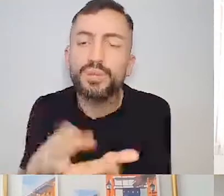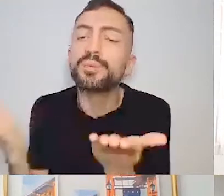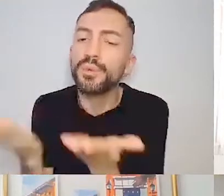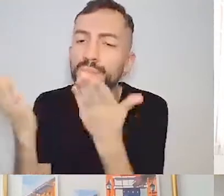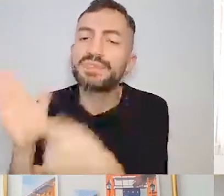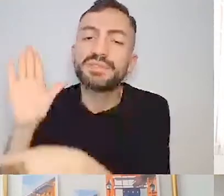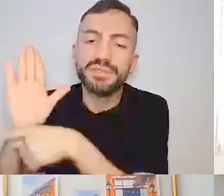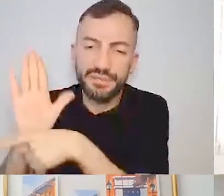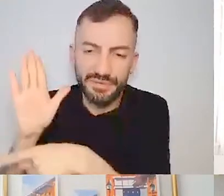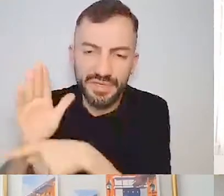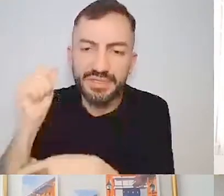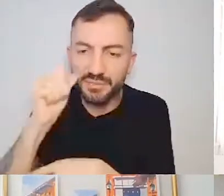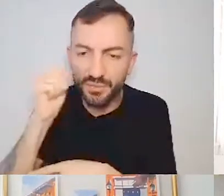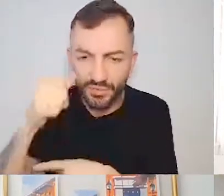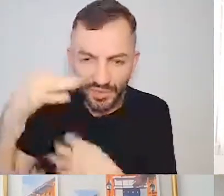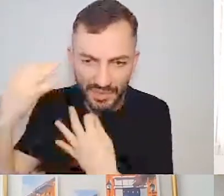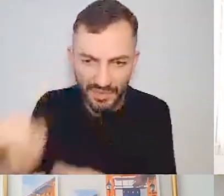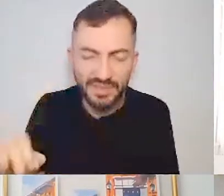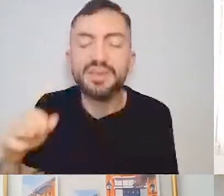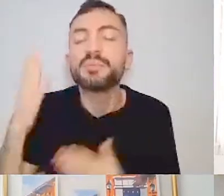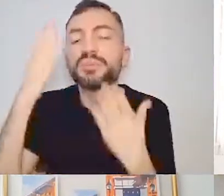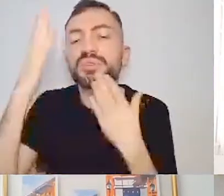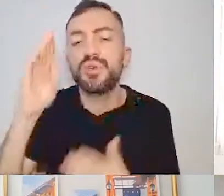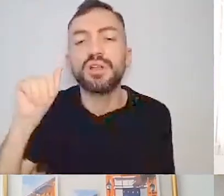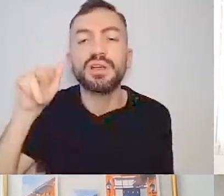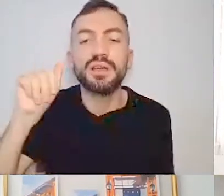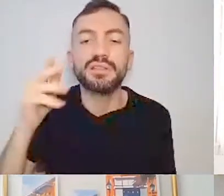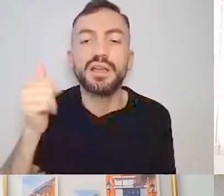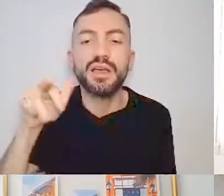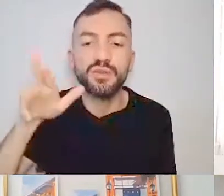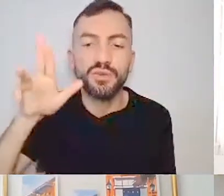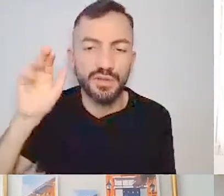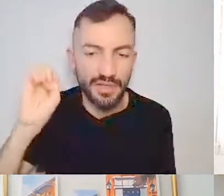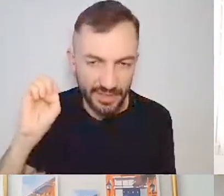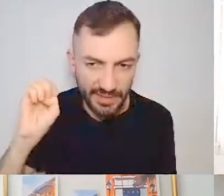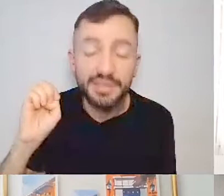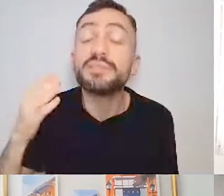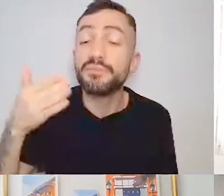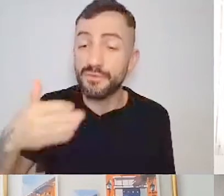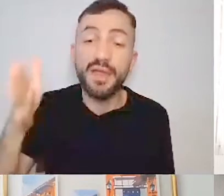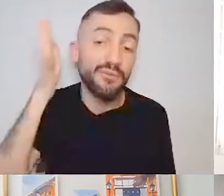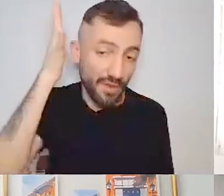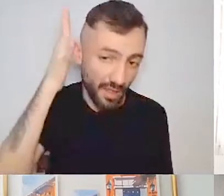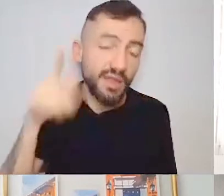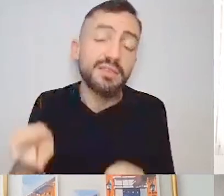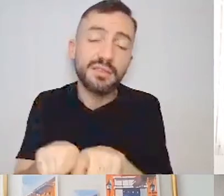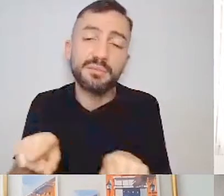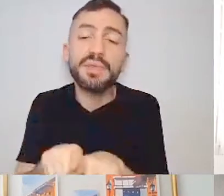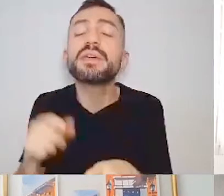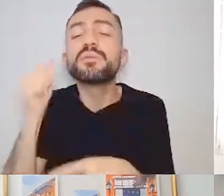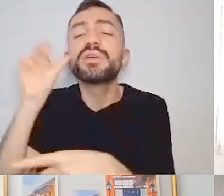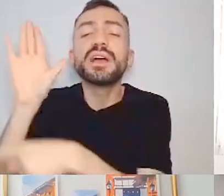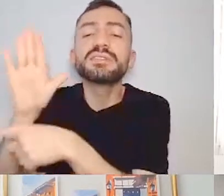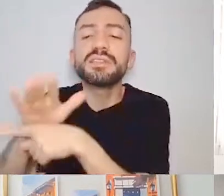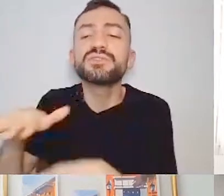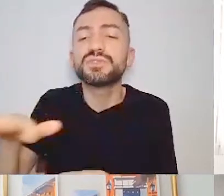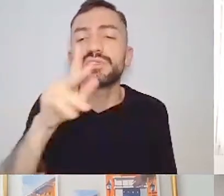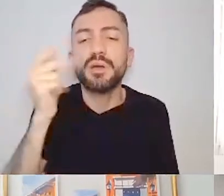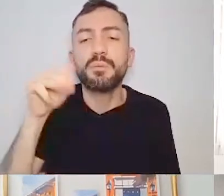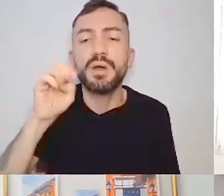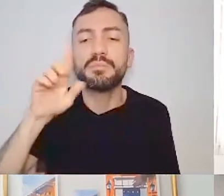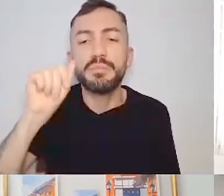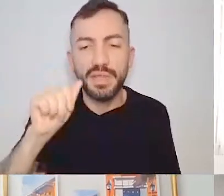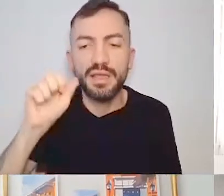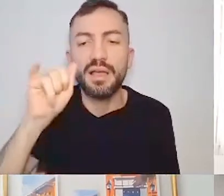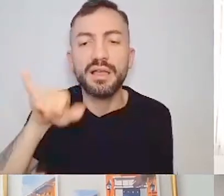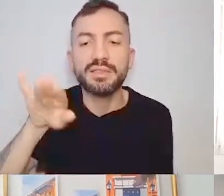Mulheres, a psicóloga Ana Carolina Ilana Soares Cabral, que vai logo mais trazer uma fala, e também a assistente social Pamela Costa de